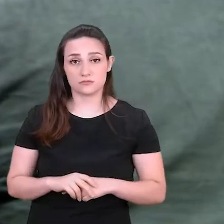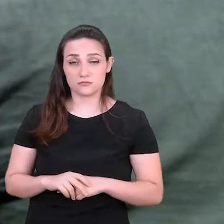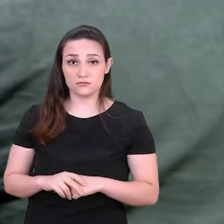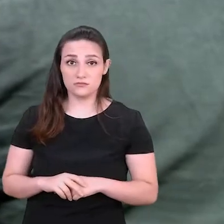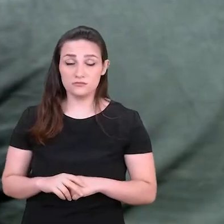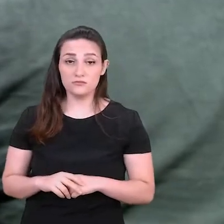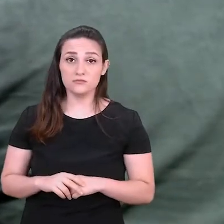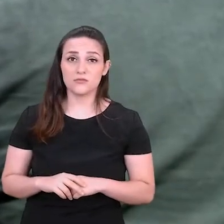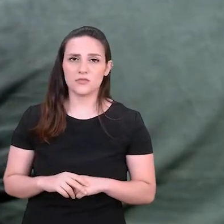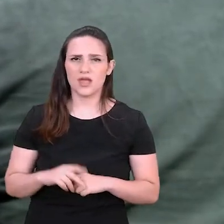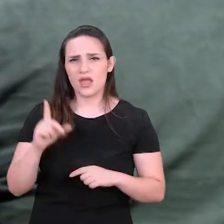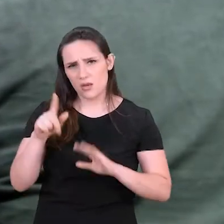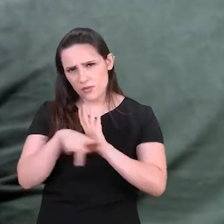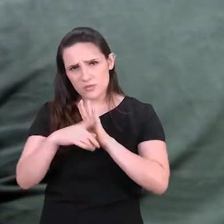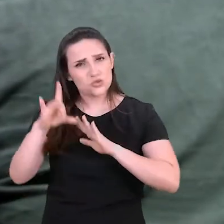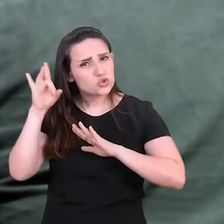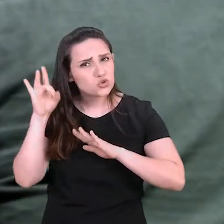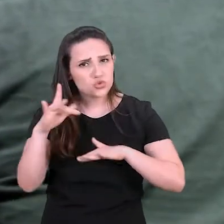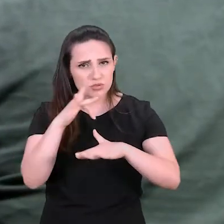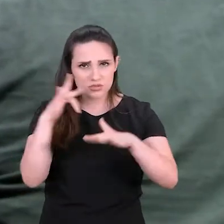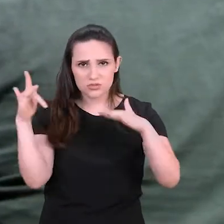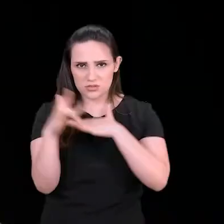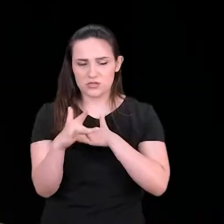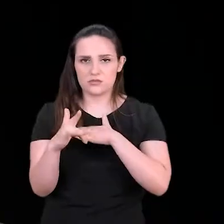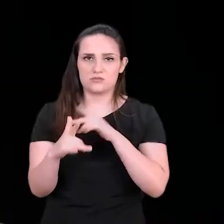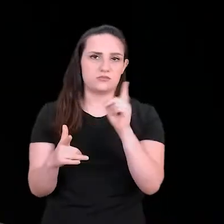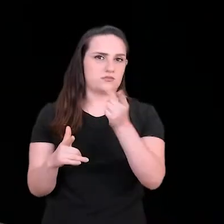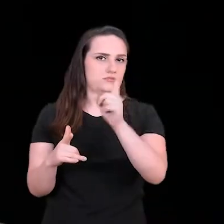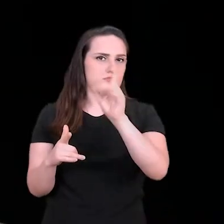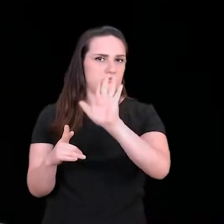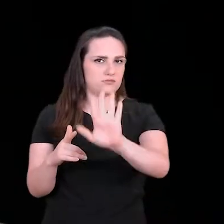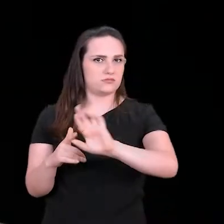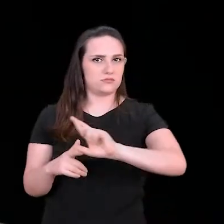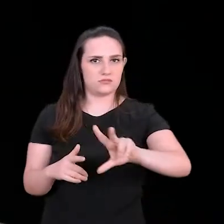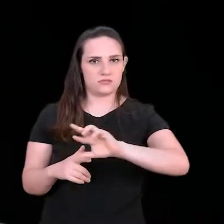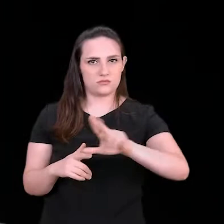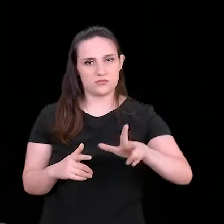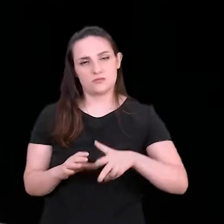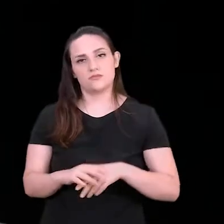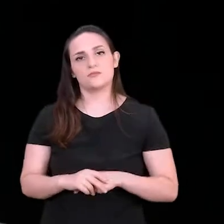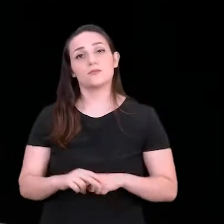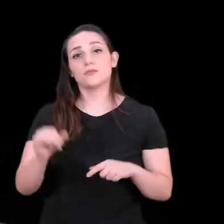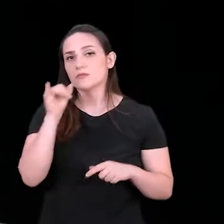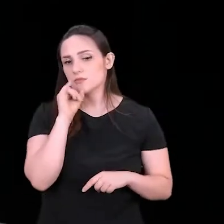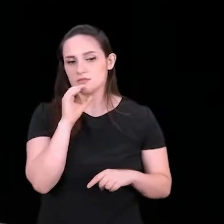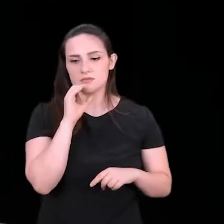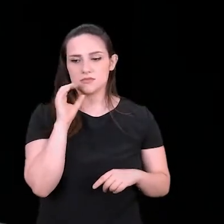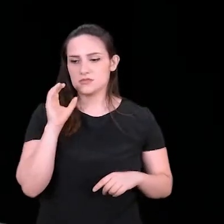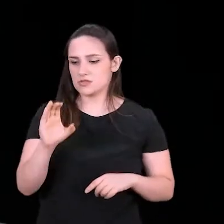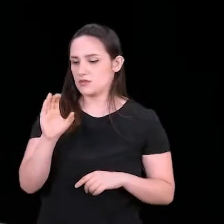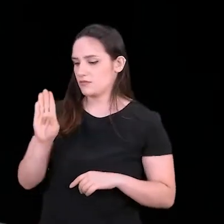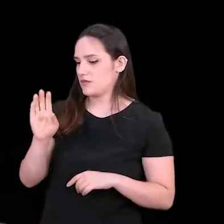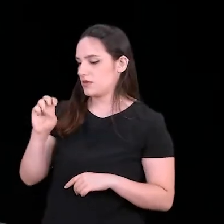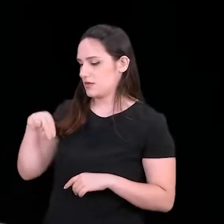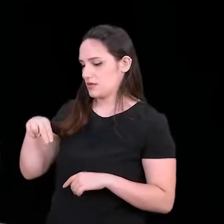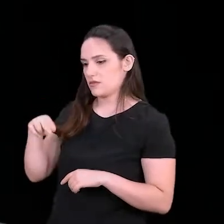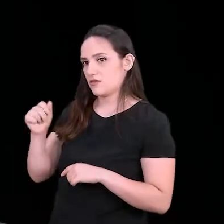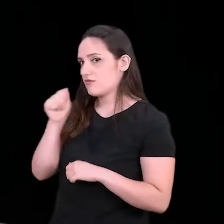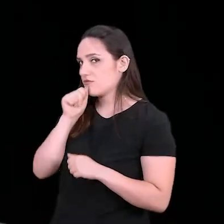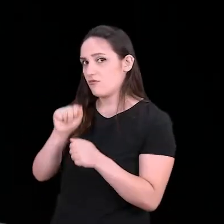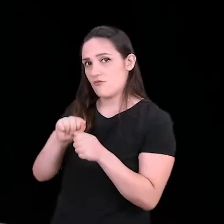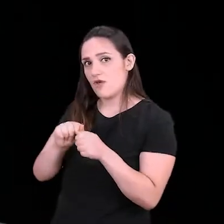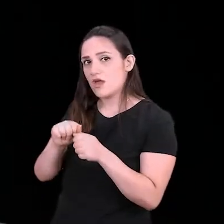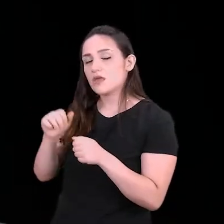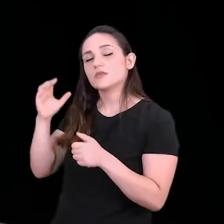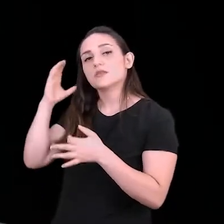nas redes sociais, eles eram exclusivos para a rede social? Não. Normalmente, principalmente assim, no caso da CBN, a CBN